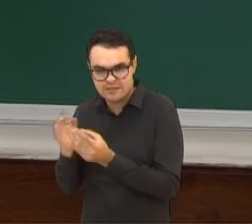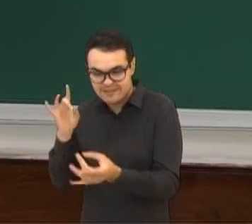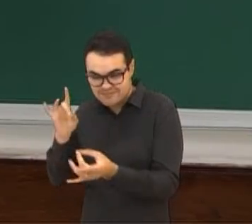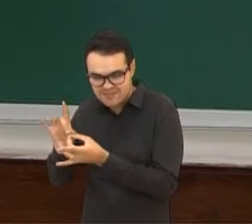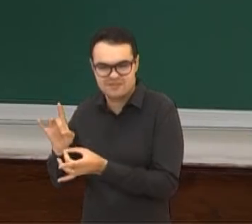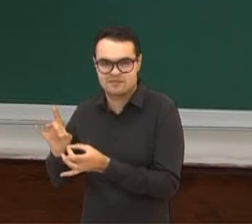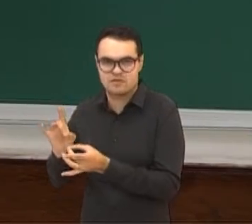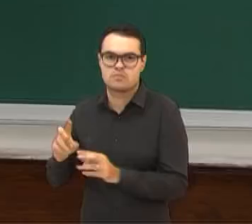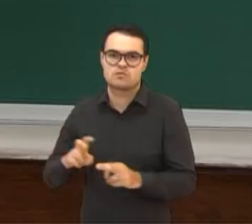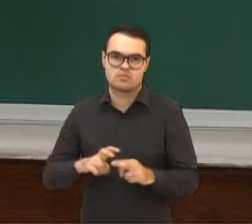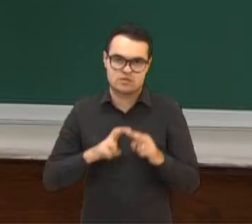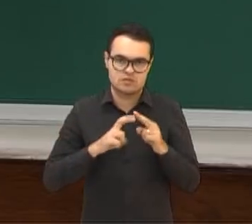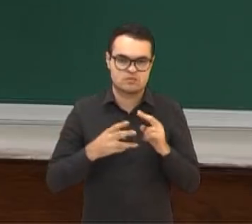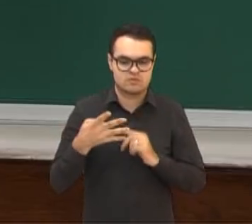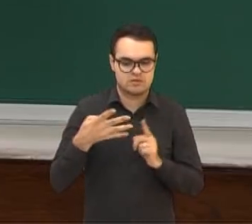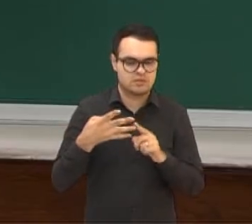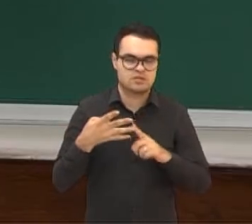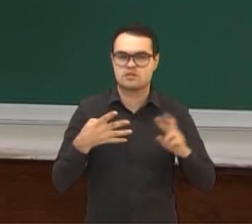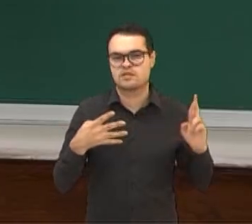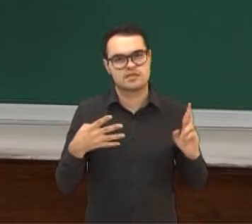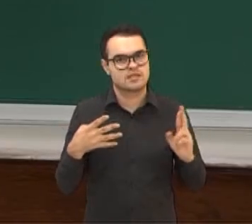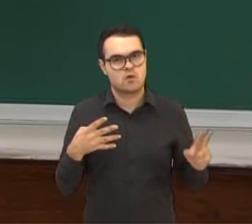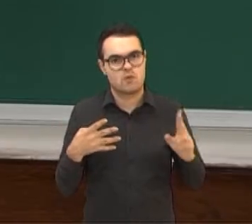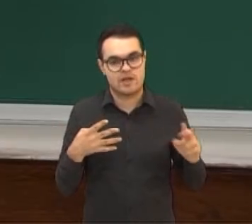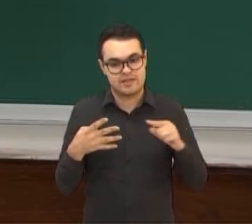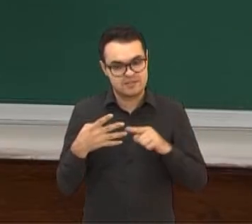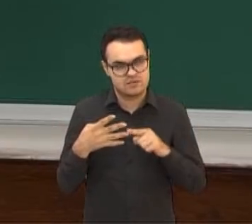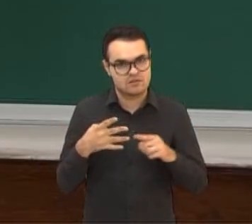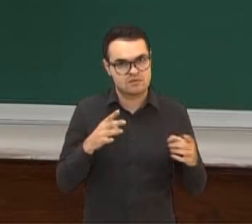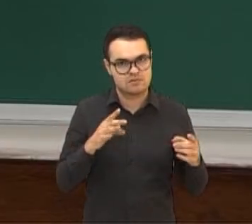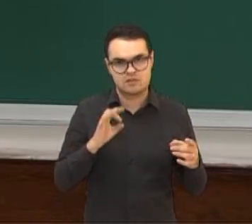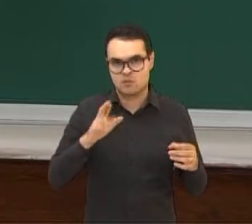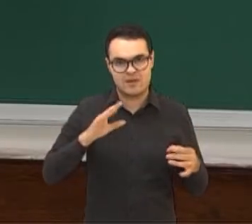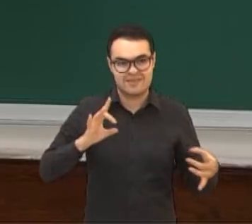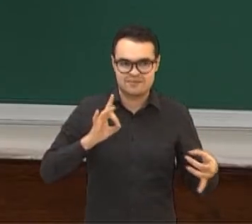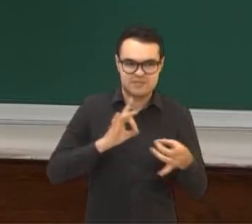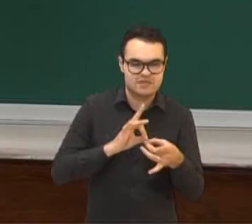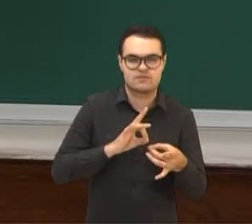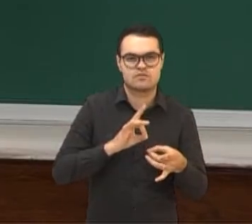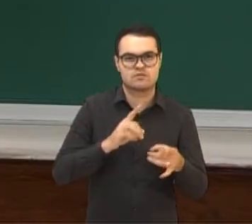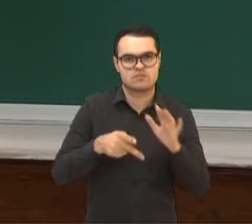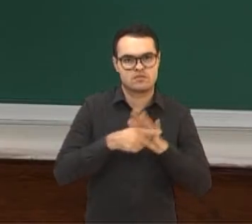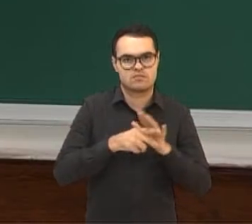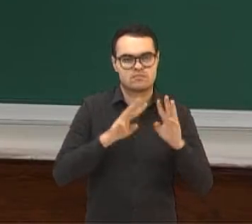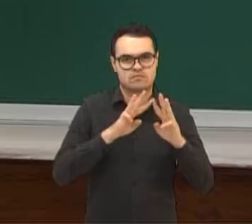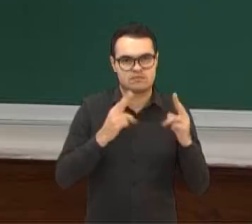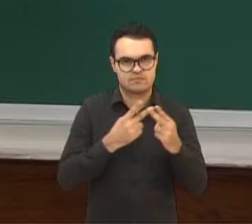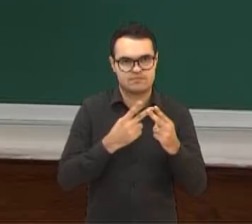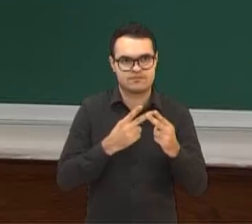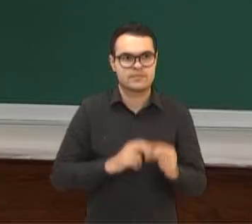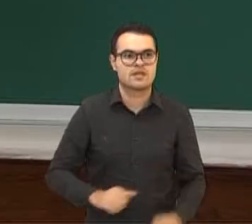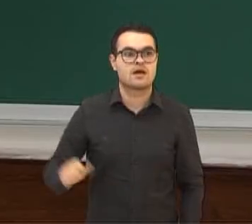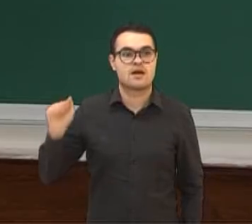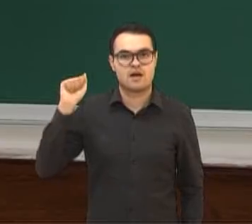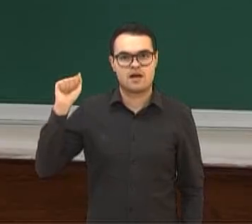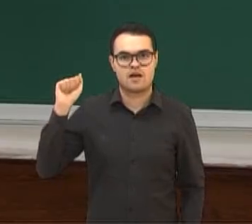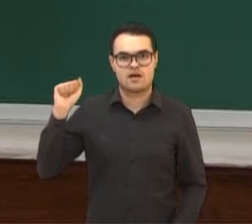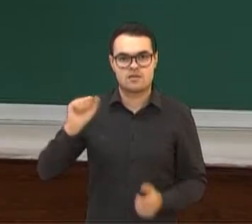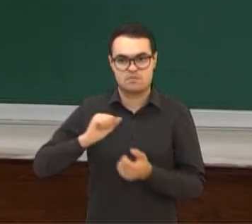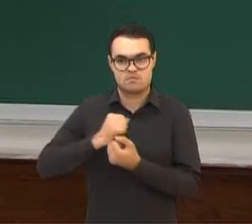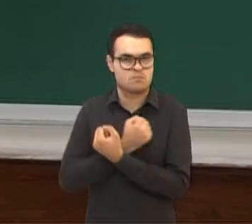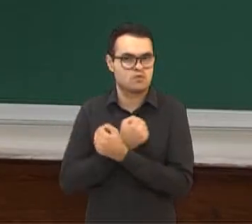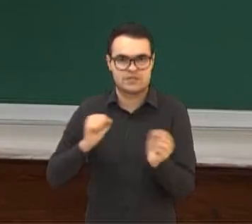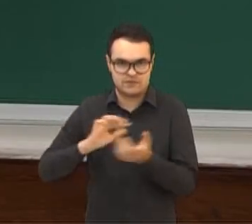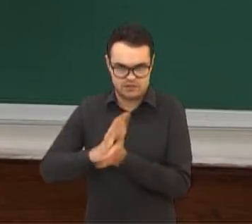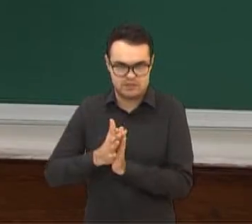a combustibilidade é uma propriedade específica da matéria. Já a letra A, indestrutibilidade, é uma